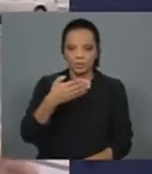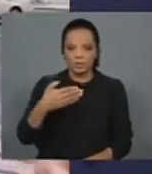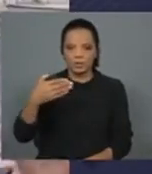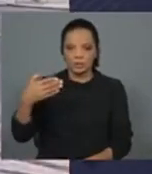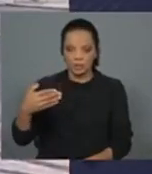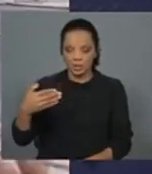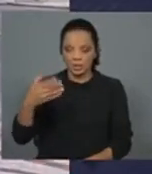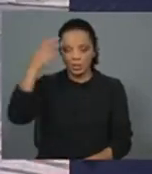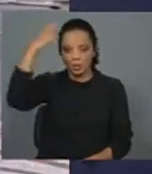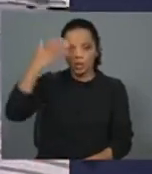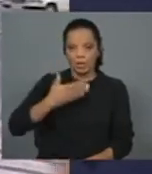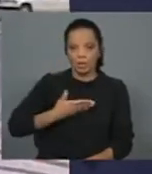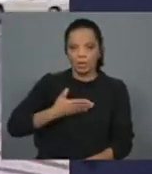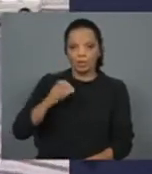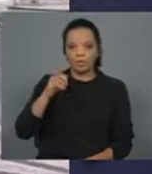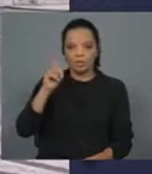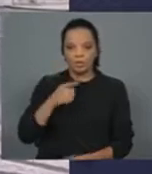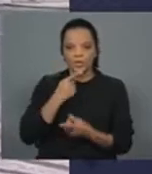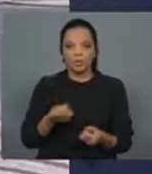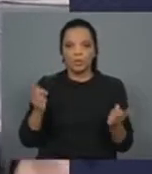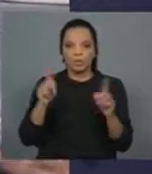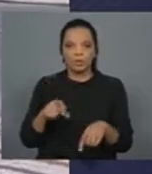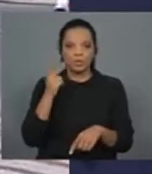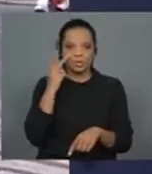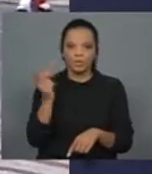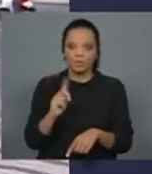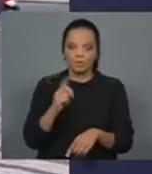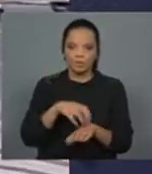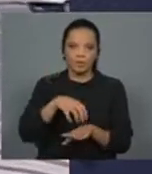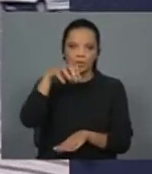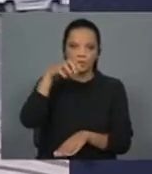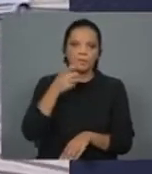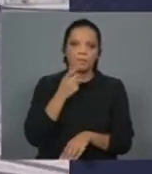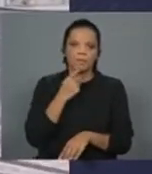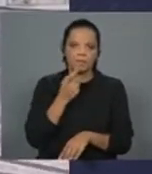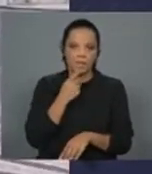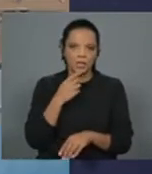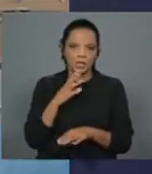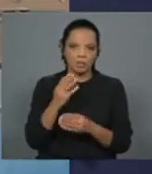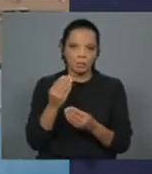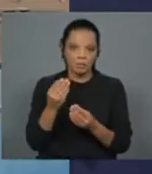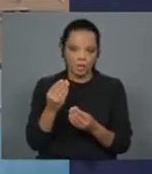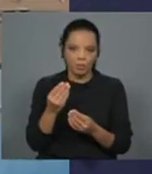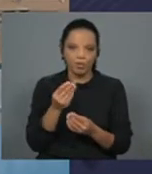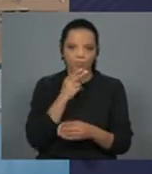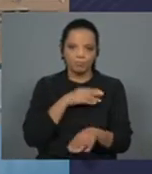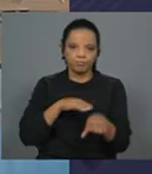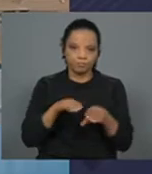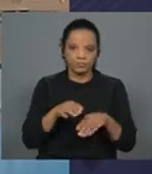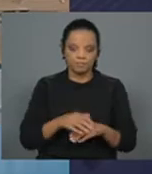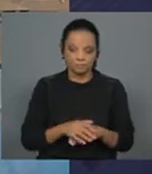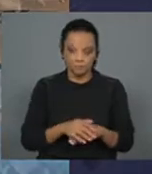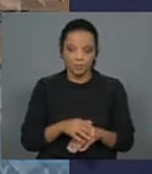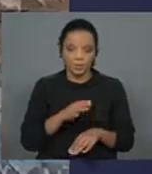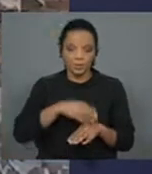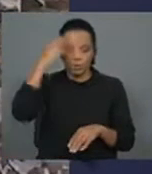1777 o rei Dom José não tornou a habitar em edifícios de pedra e cal com medo dos terremotos. Perante o desnorte do